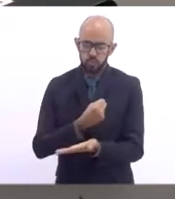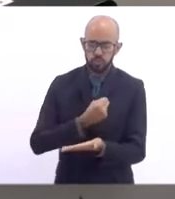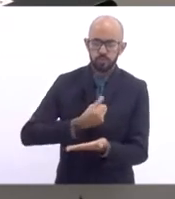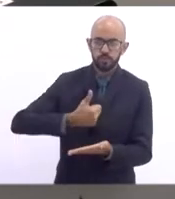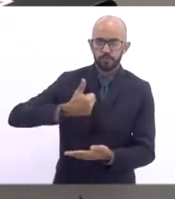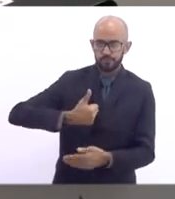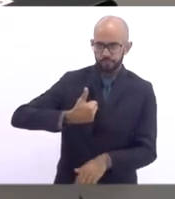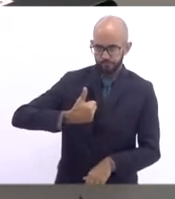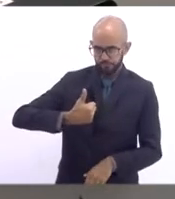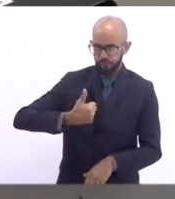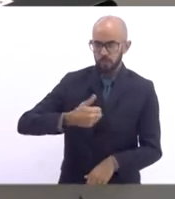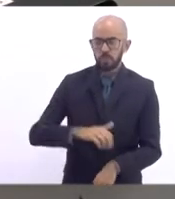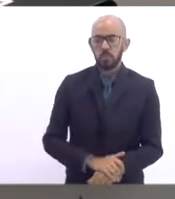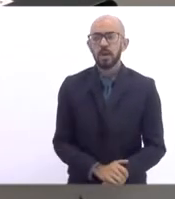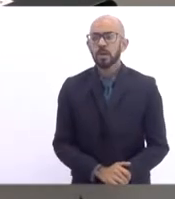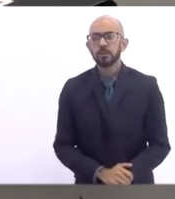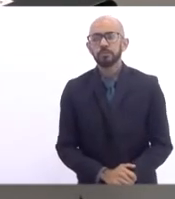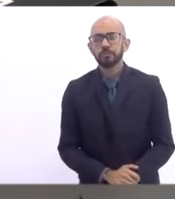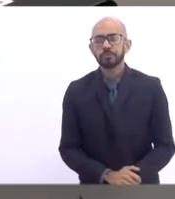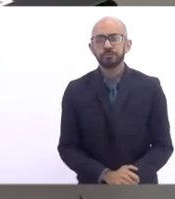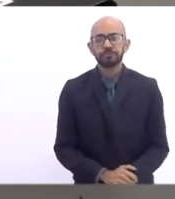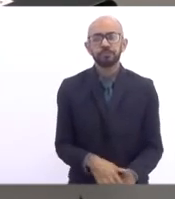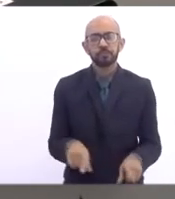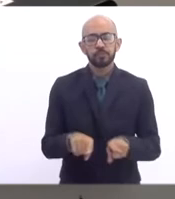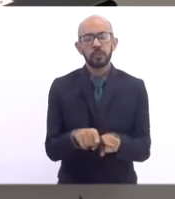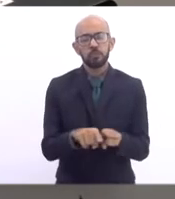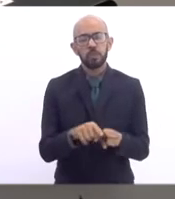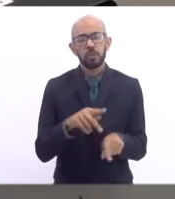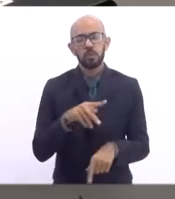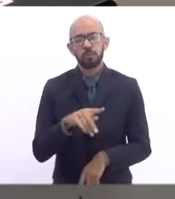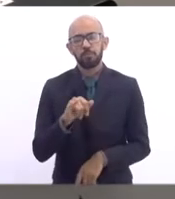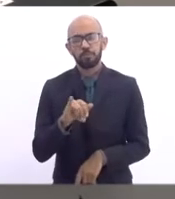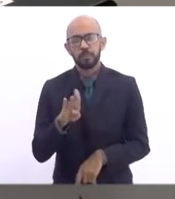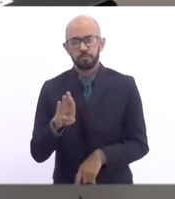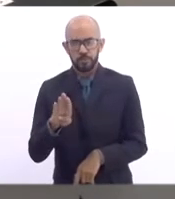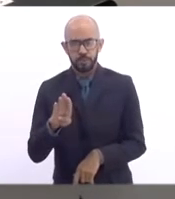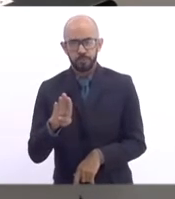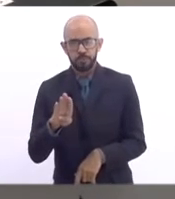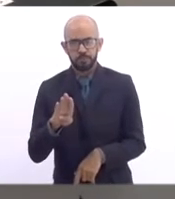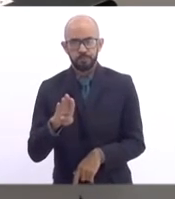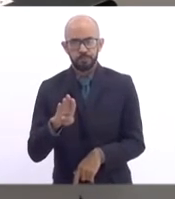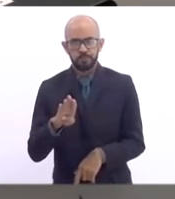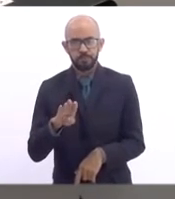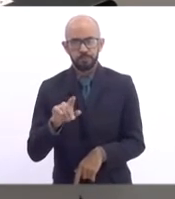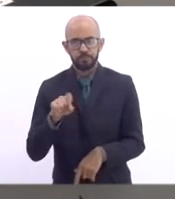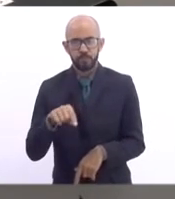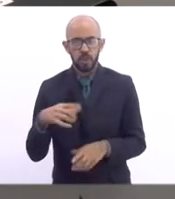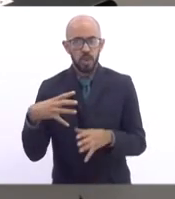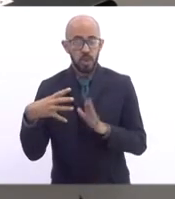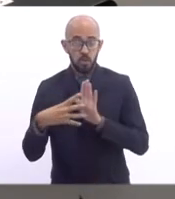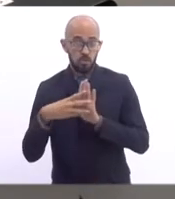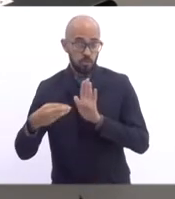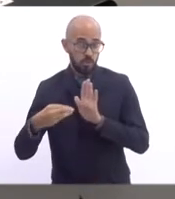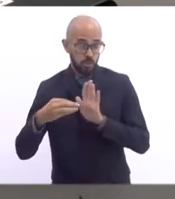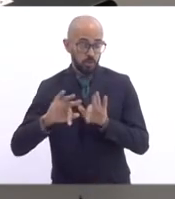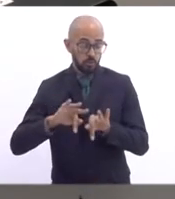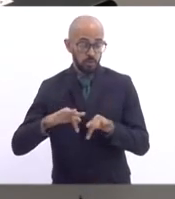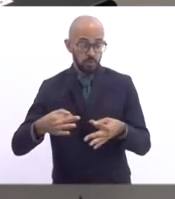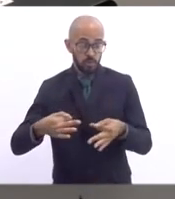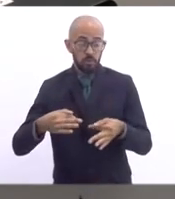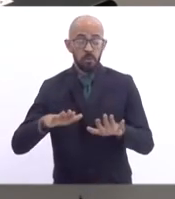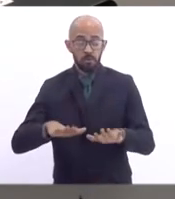né e do PIB é um modelo simples